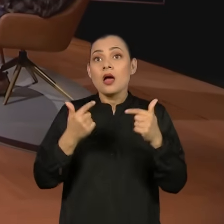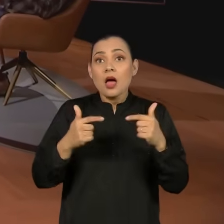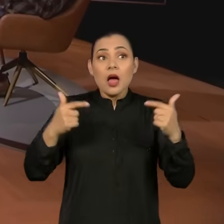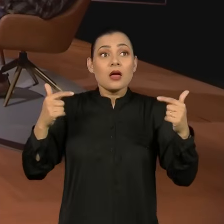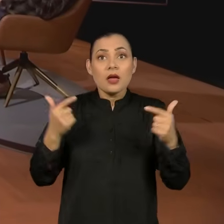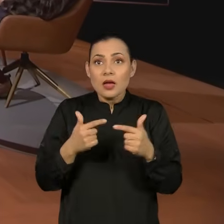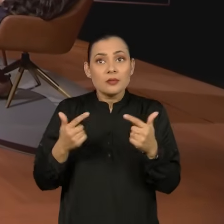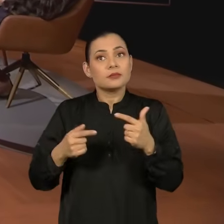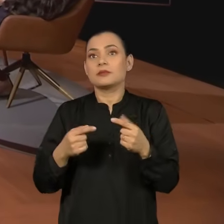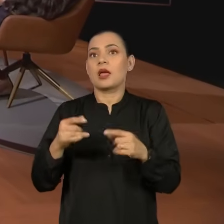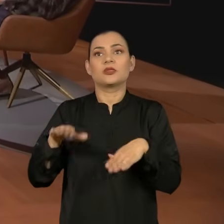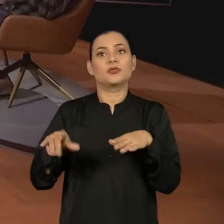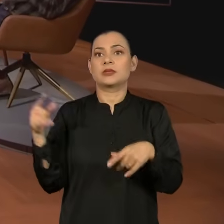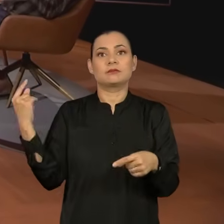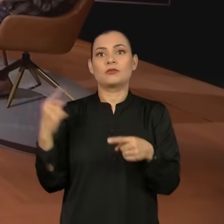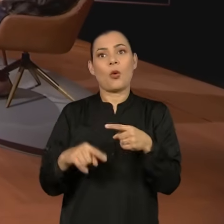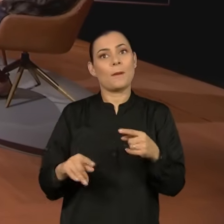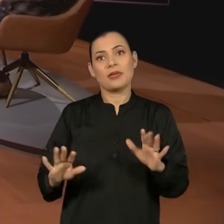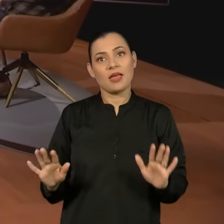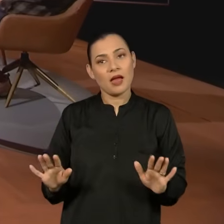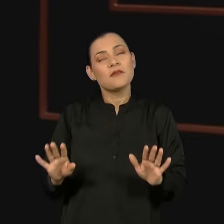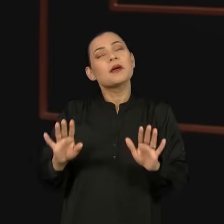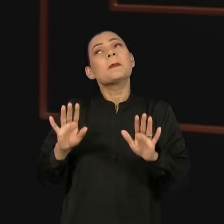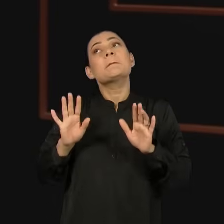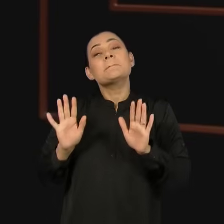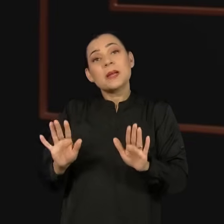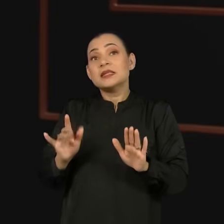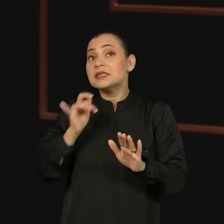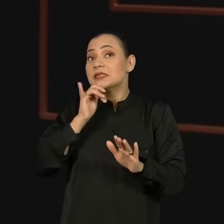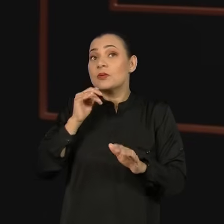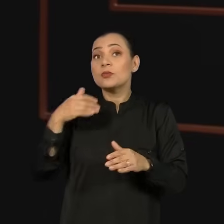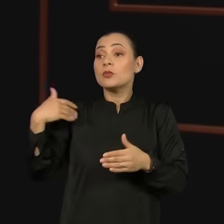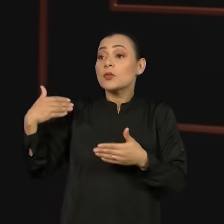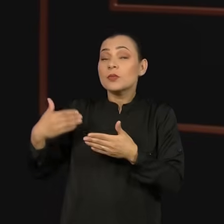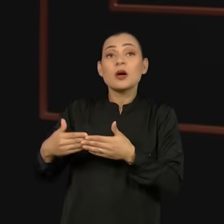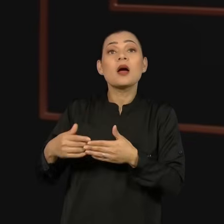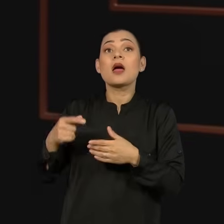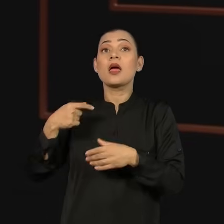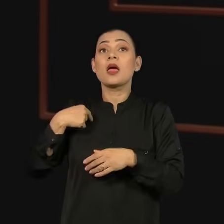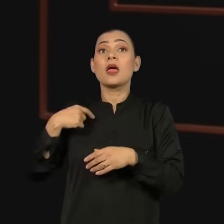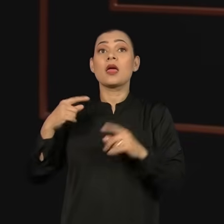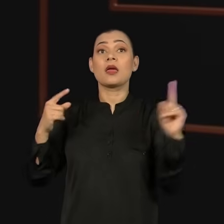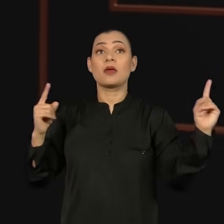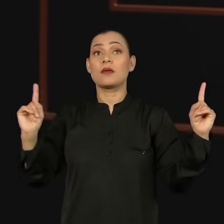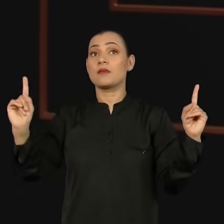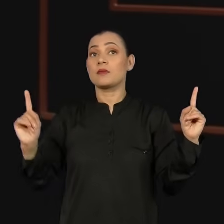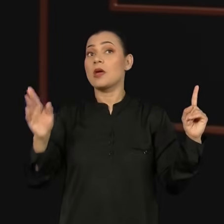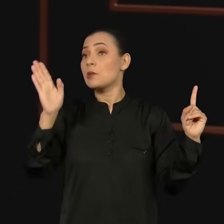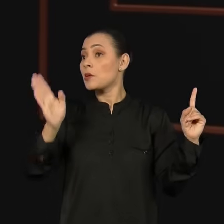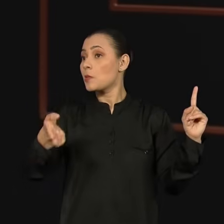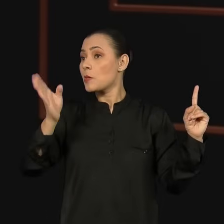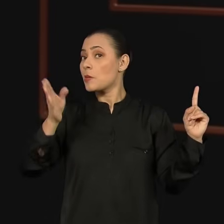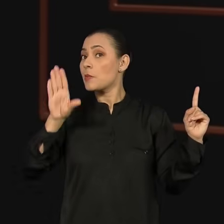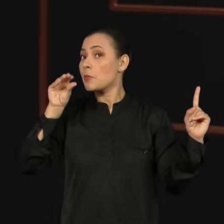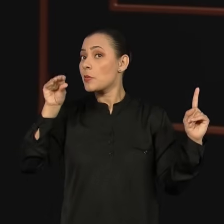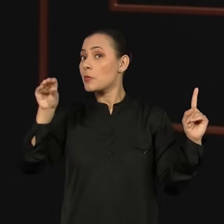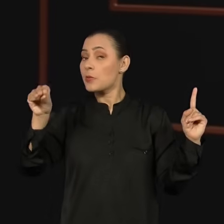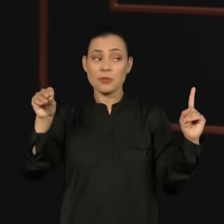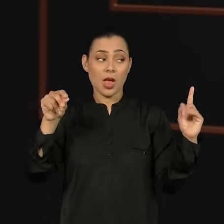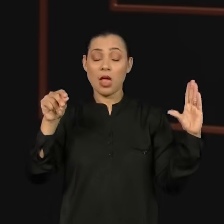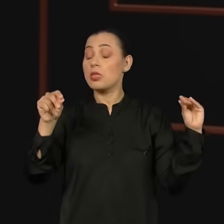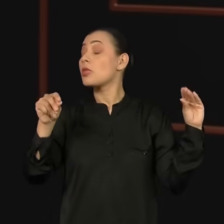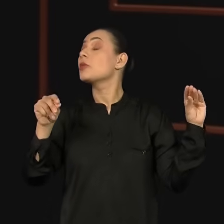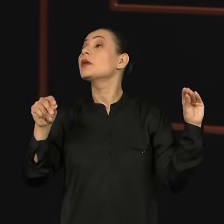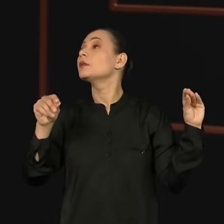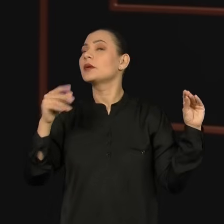horas que não era para ter ataque de riso. Tanto que chegou assim, nos últimos espetáculos, ele estava aqui, eu falava aqui assim, e ele falava